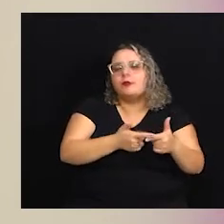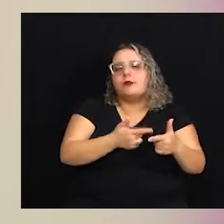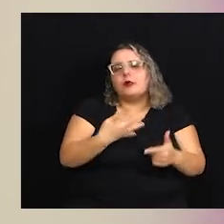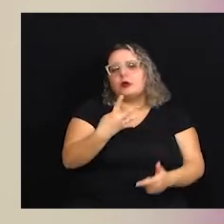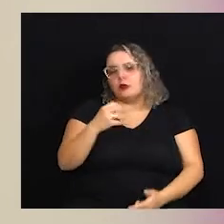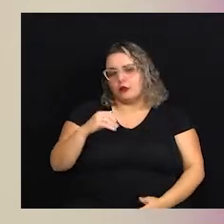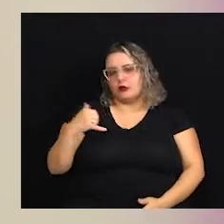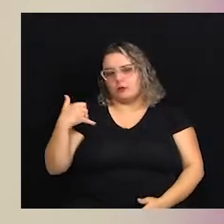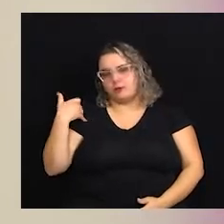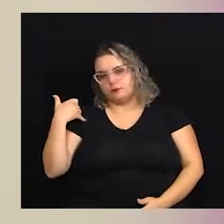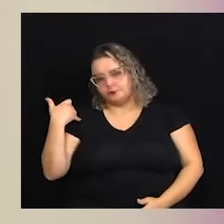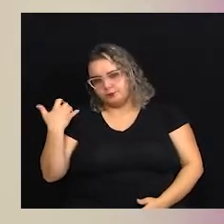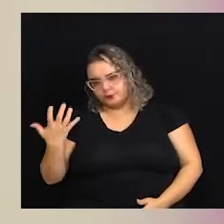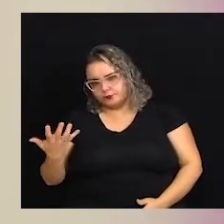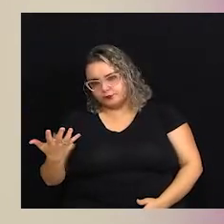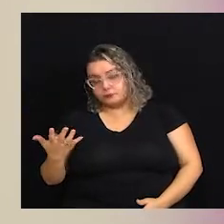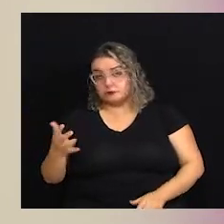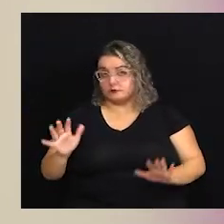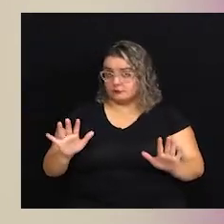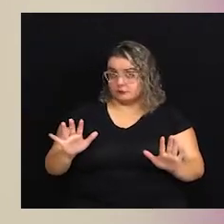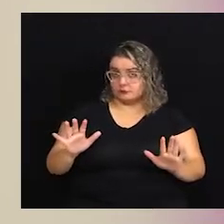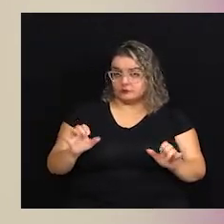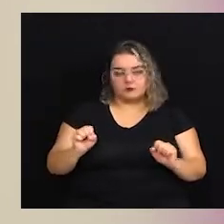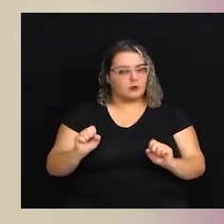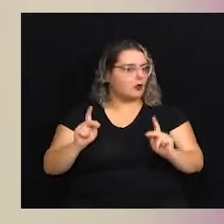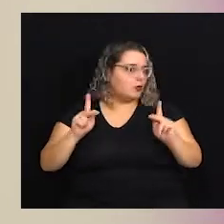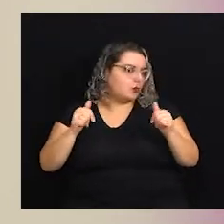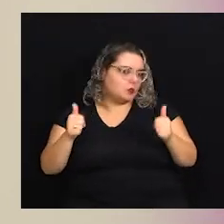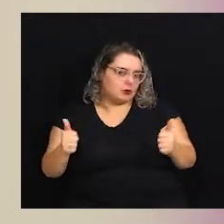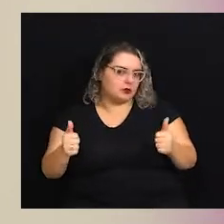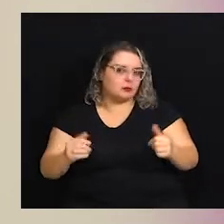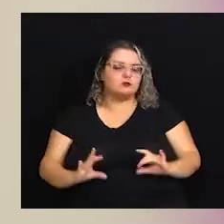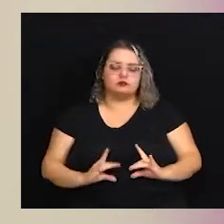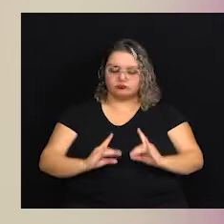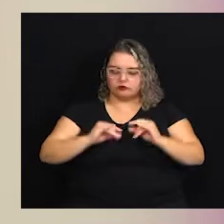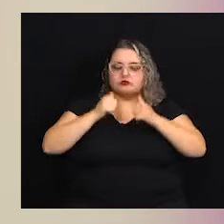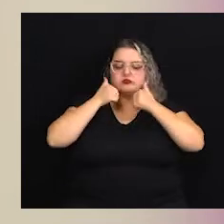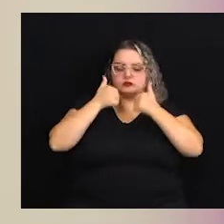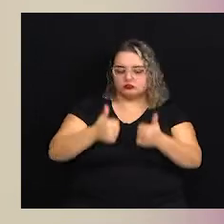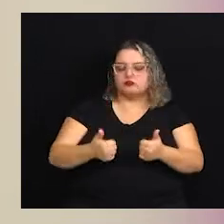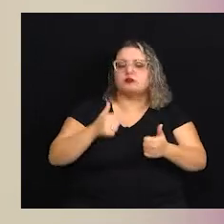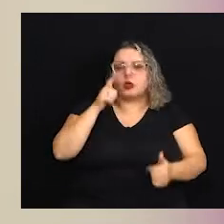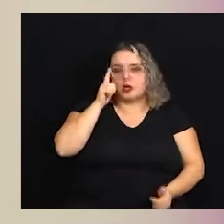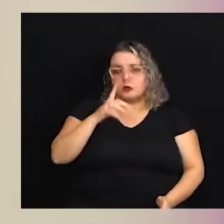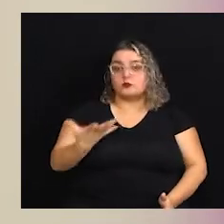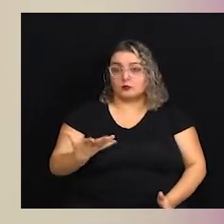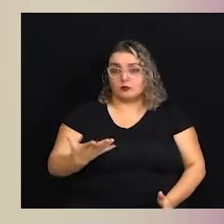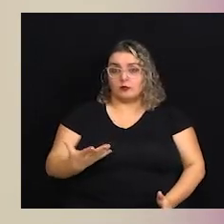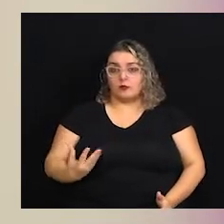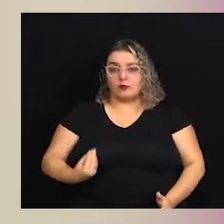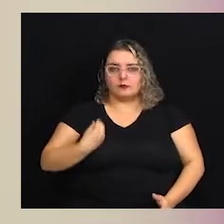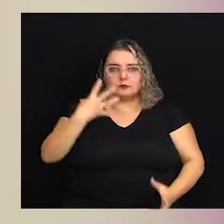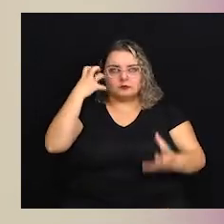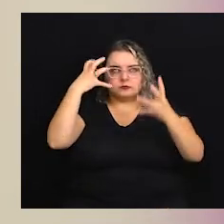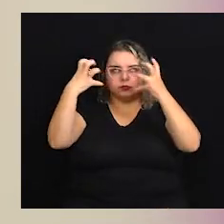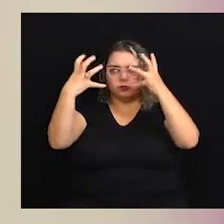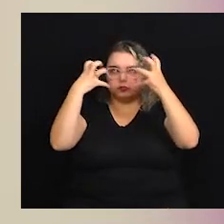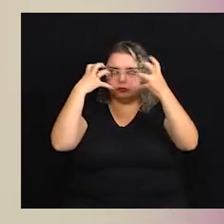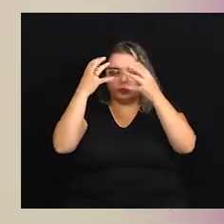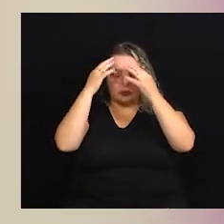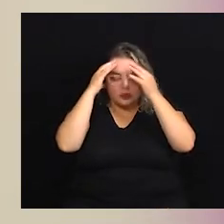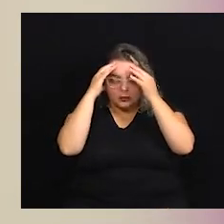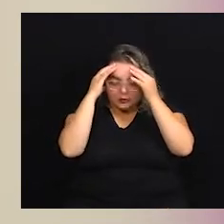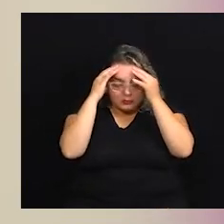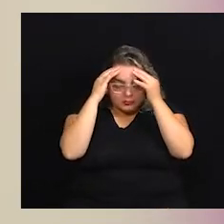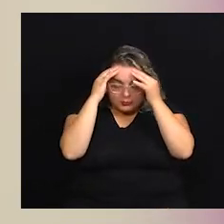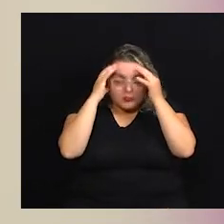40 anos. Até aí, os hormônios dão conta. Então, se você tem uma vida estressante, porque